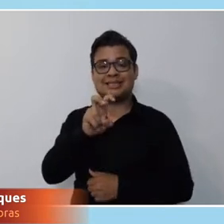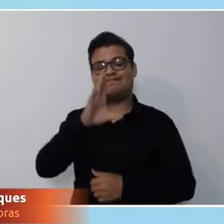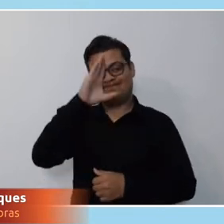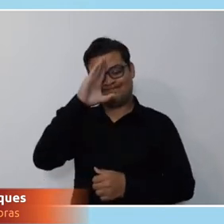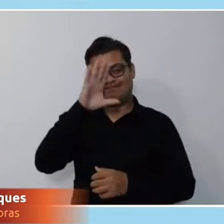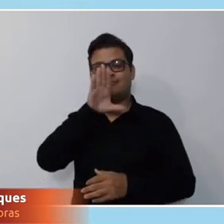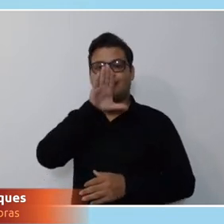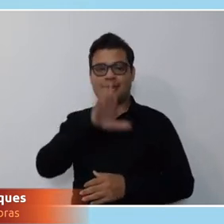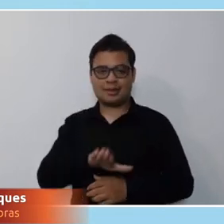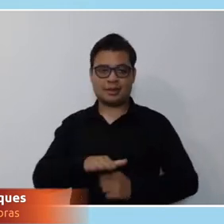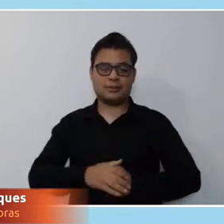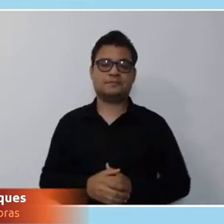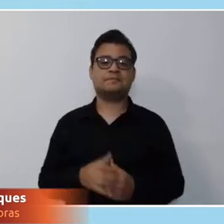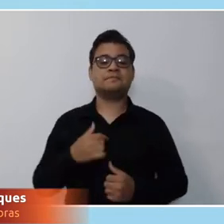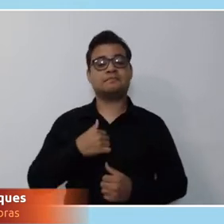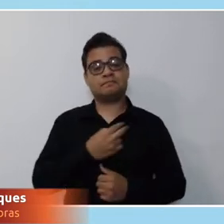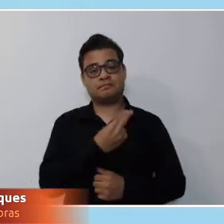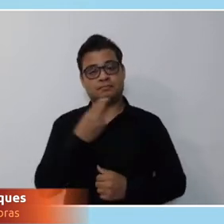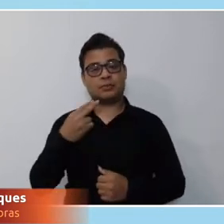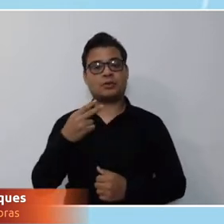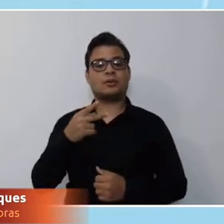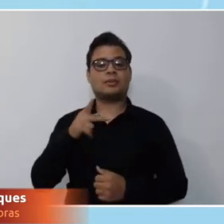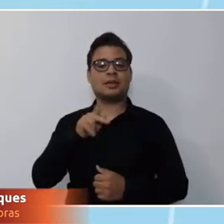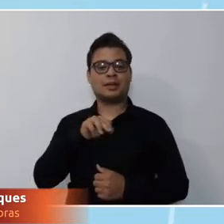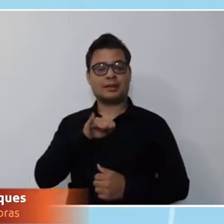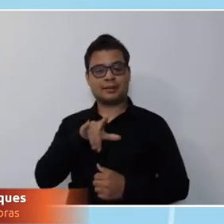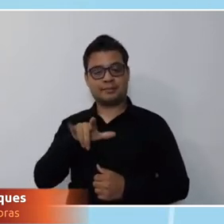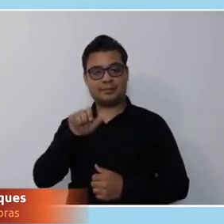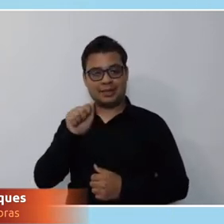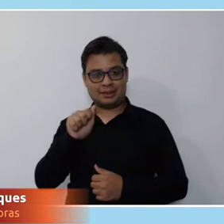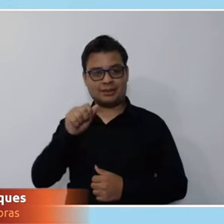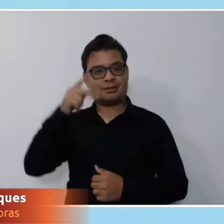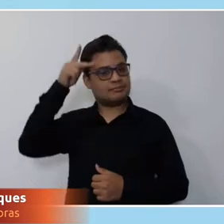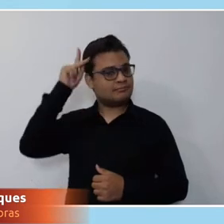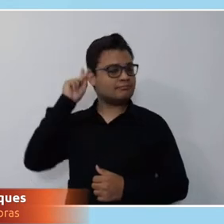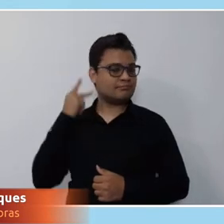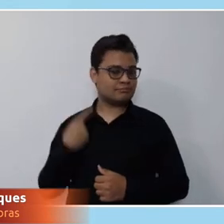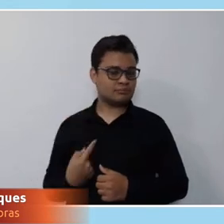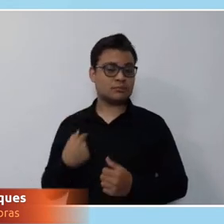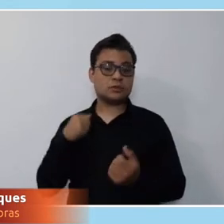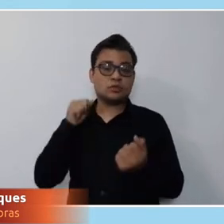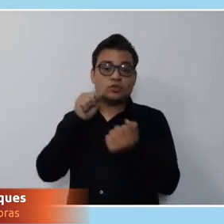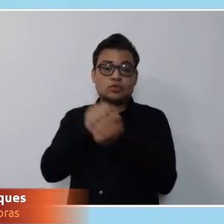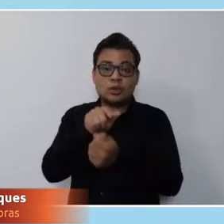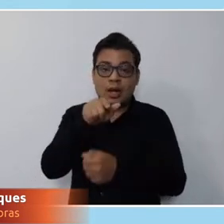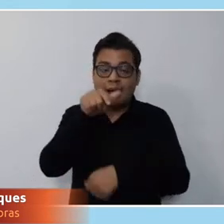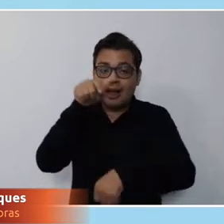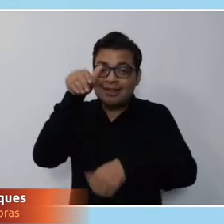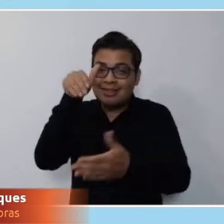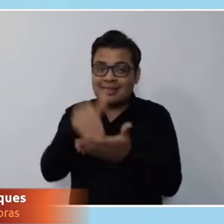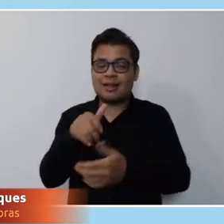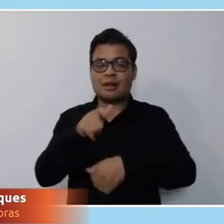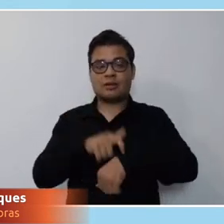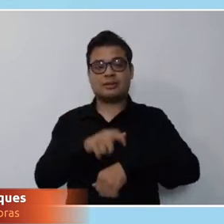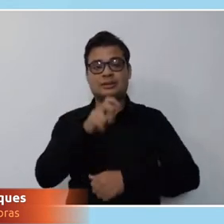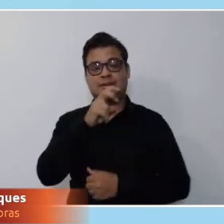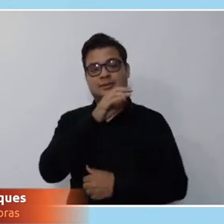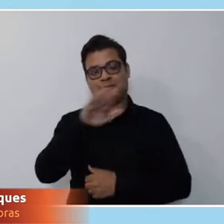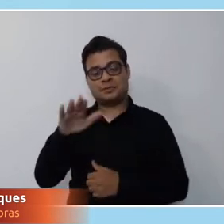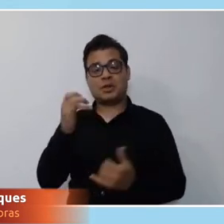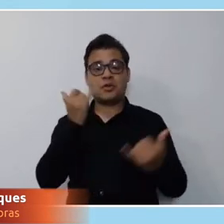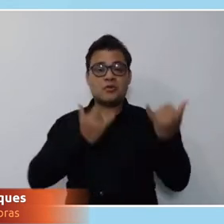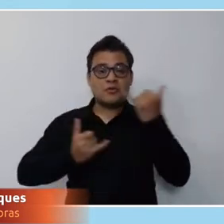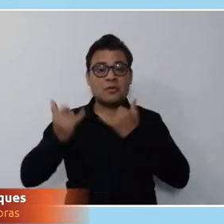sou a Camila Maia e continuo com vocês até às 5h30, trazendo informações acessíveis ao público